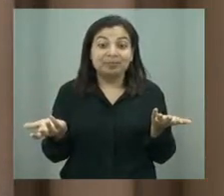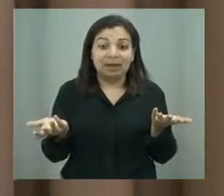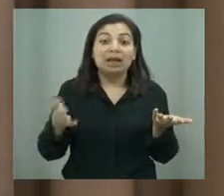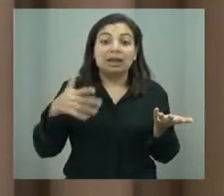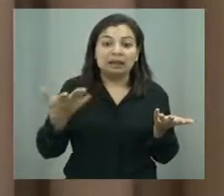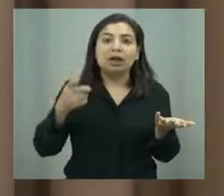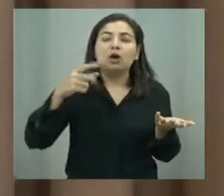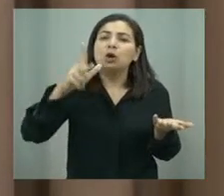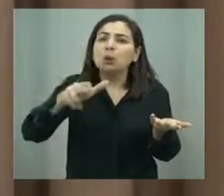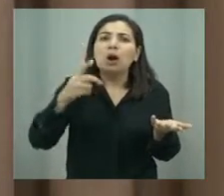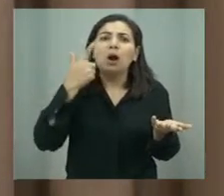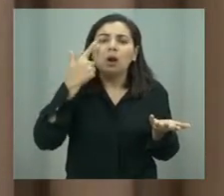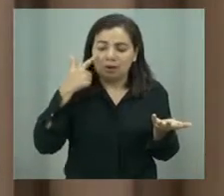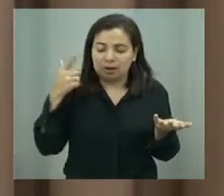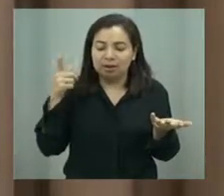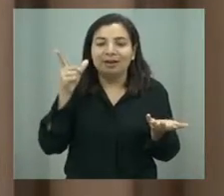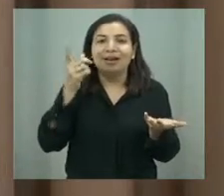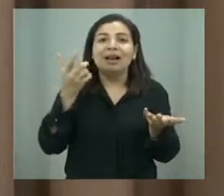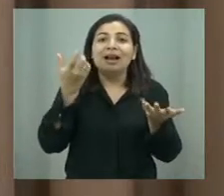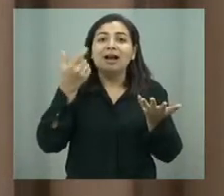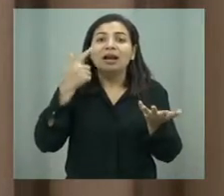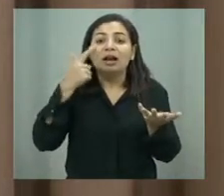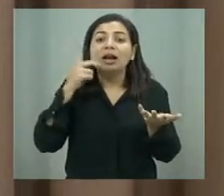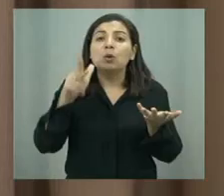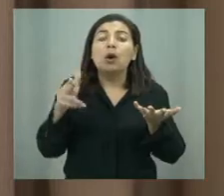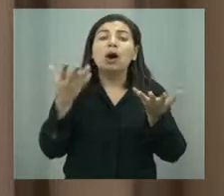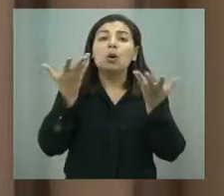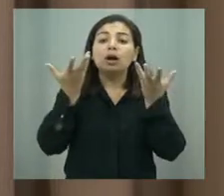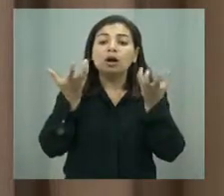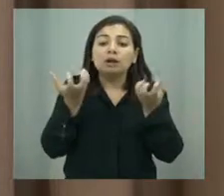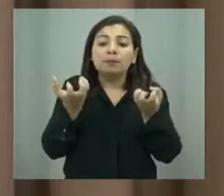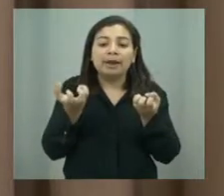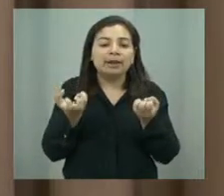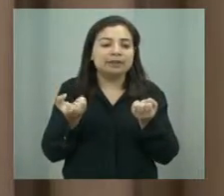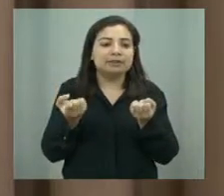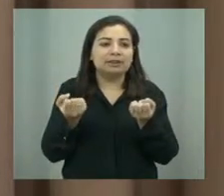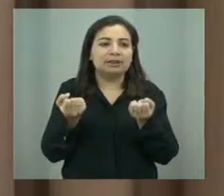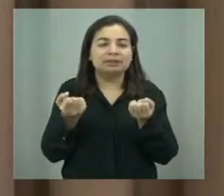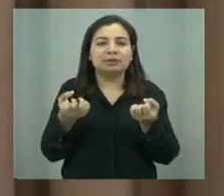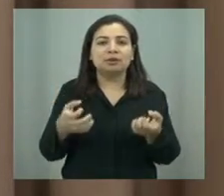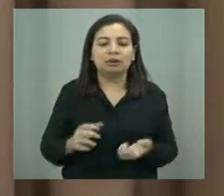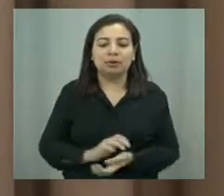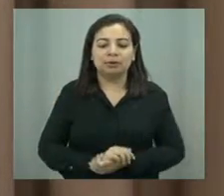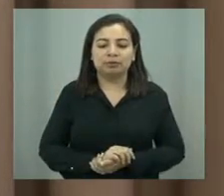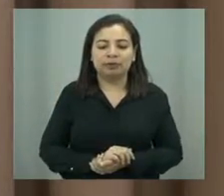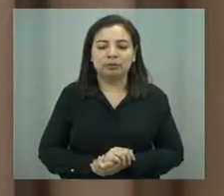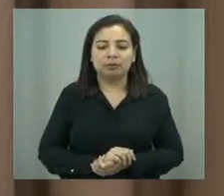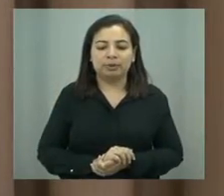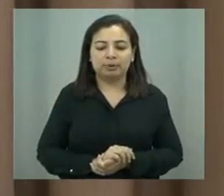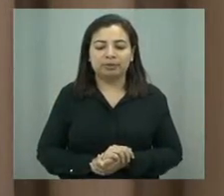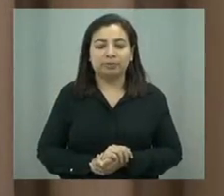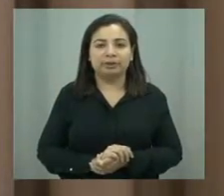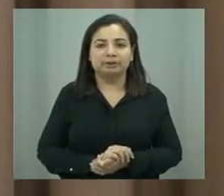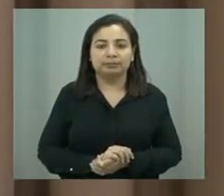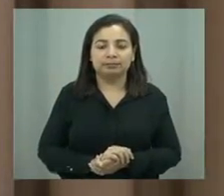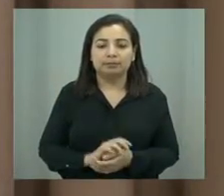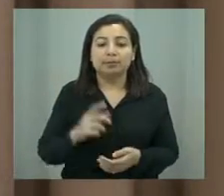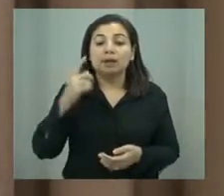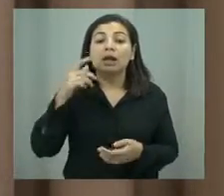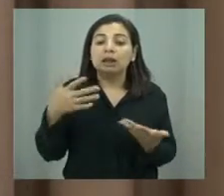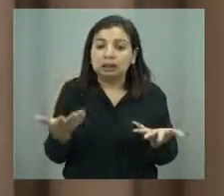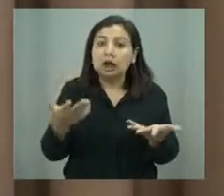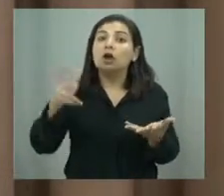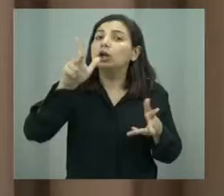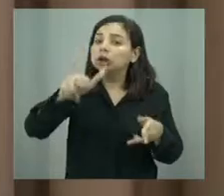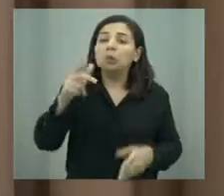utilizo esse termo, né, essa analogia, cansar, porque muitas vezes a pessoa diz assim, olha, eu vou ao oftalmologista porque eu estou com a vista cansada. Então,